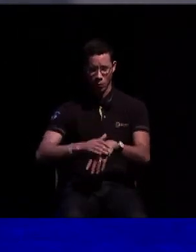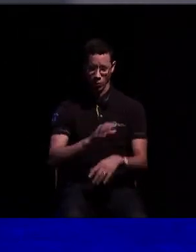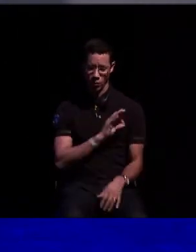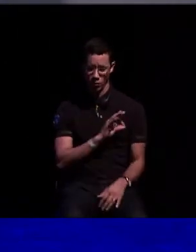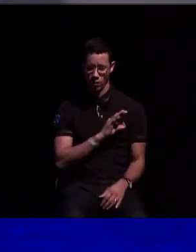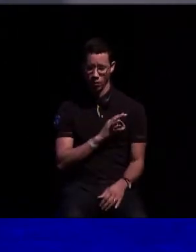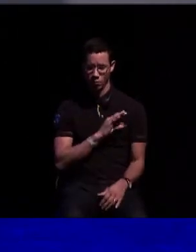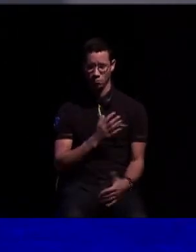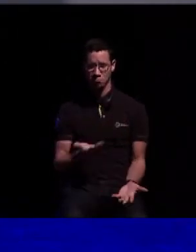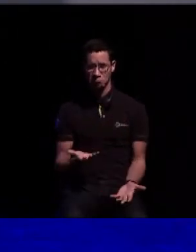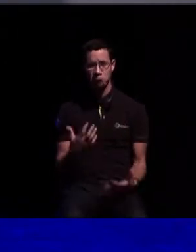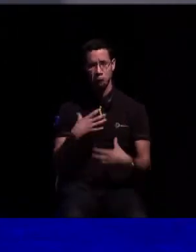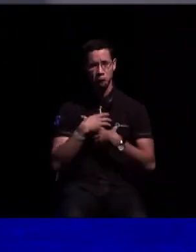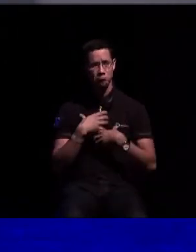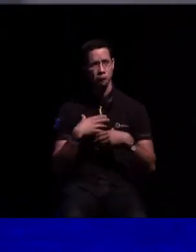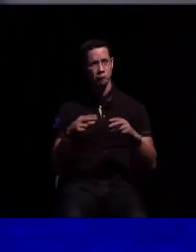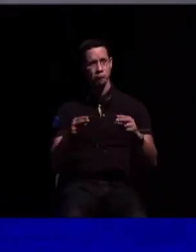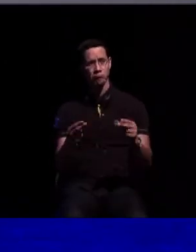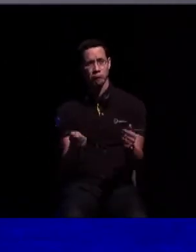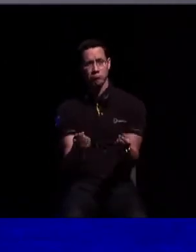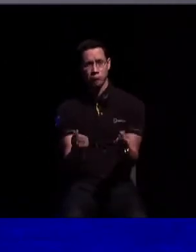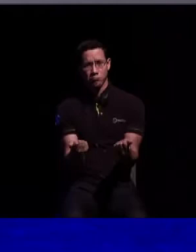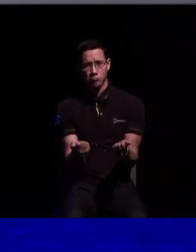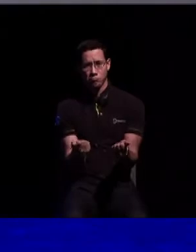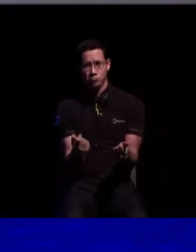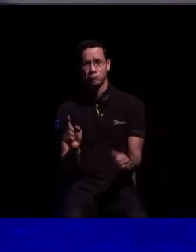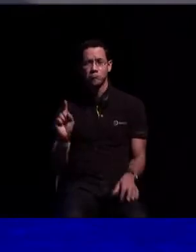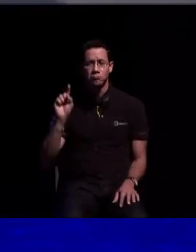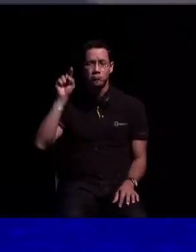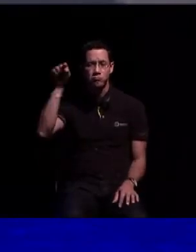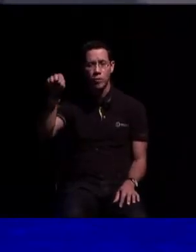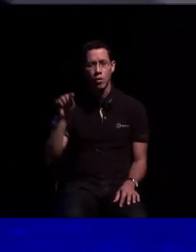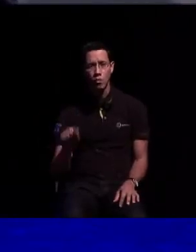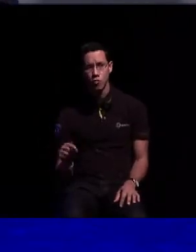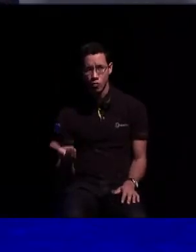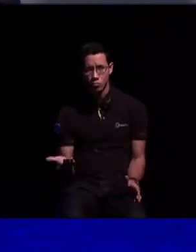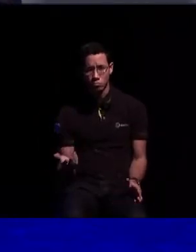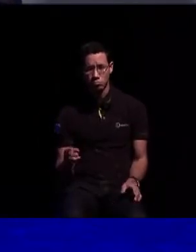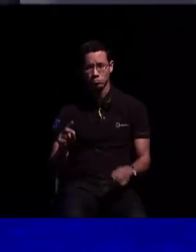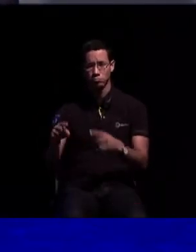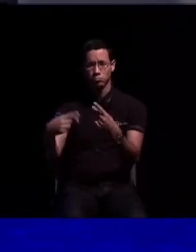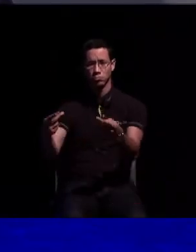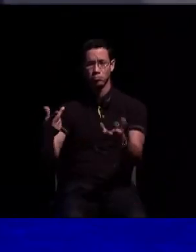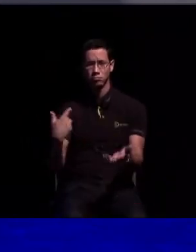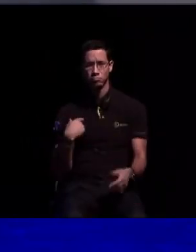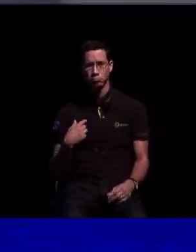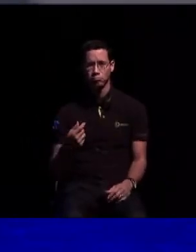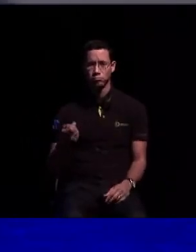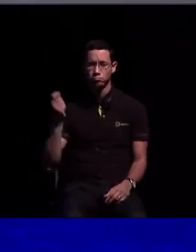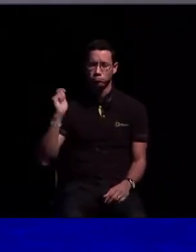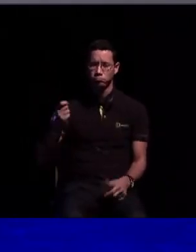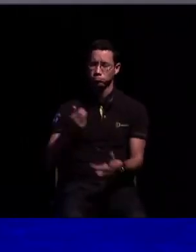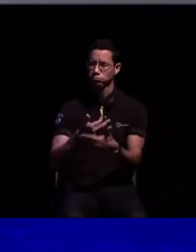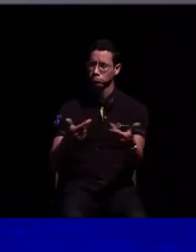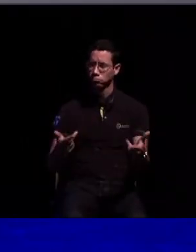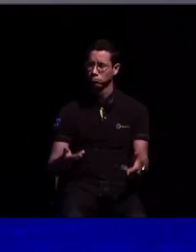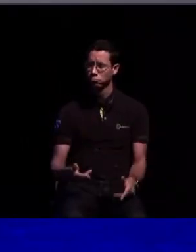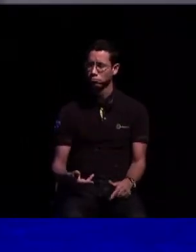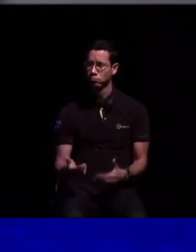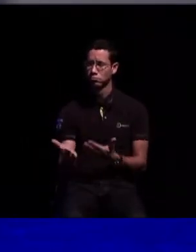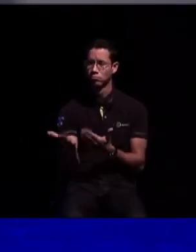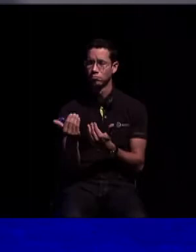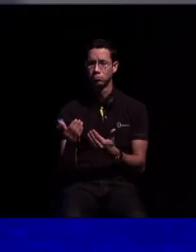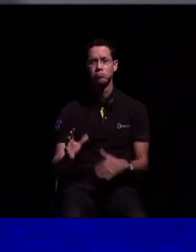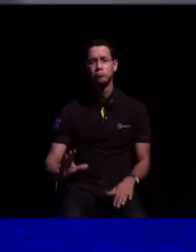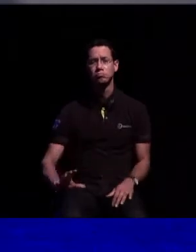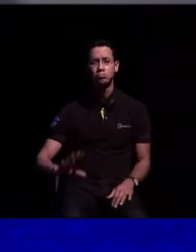não tem nenhum efeito, né, não tem nenhuma consequência, né, você mata em pancada de martelo um adolescente pobre, não